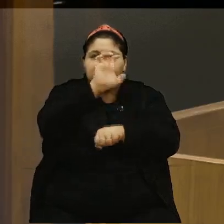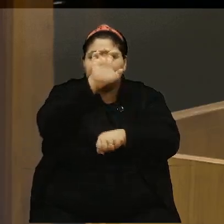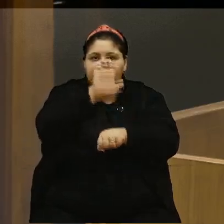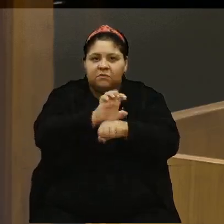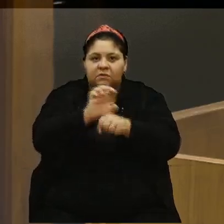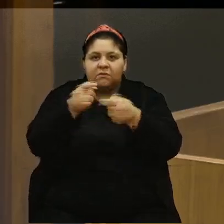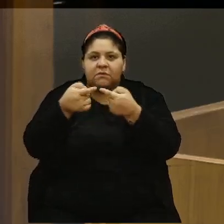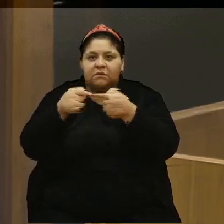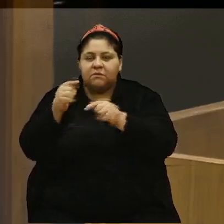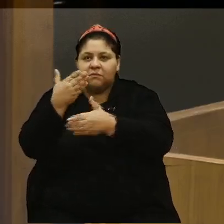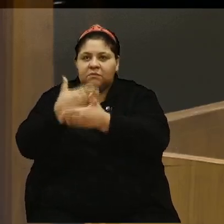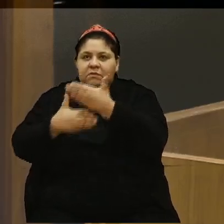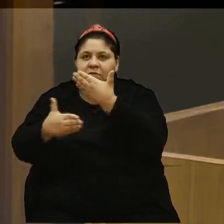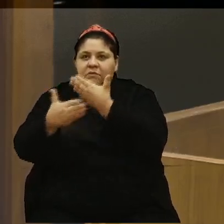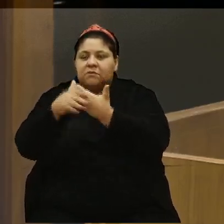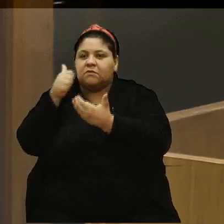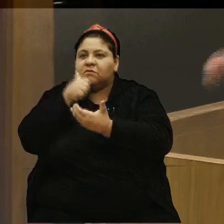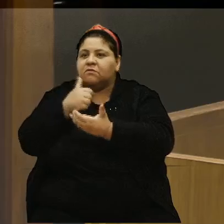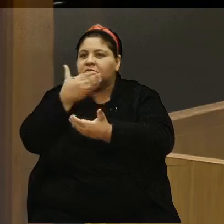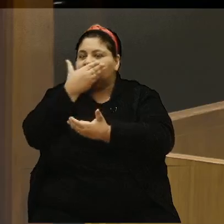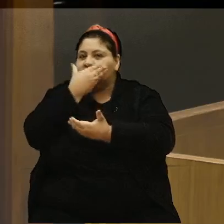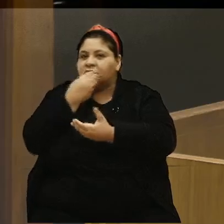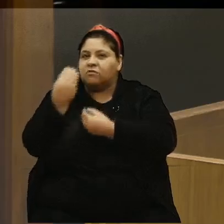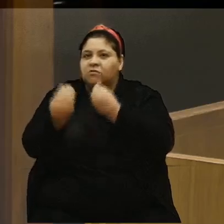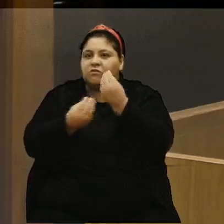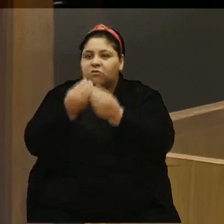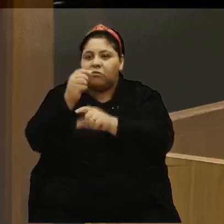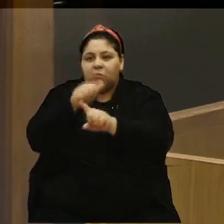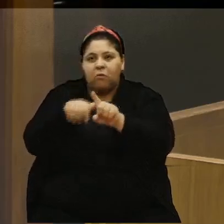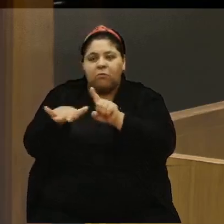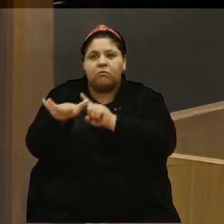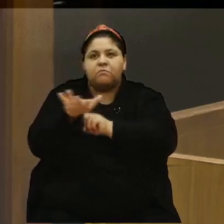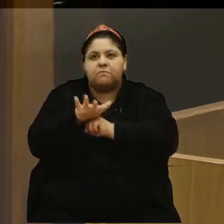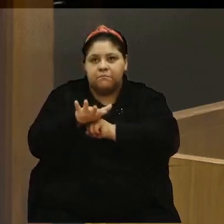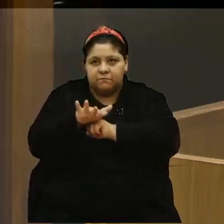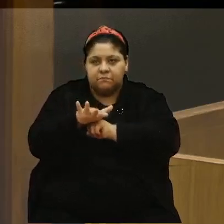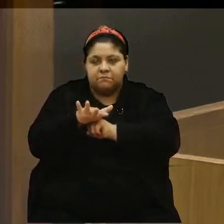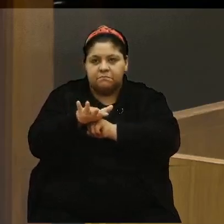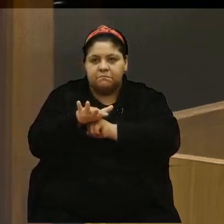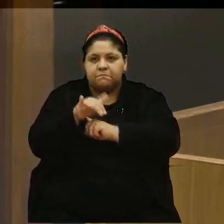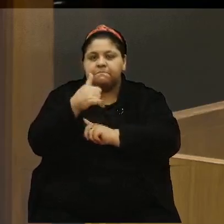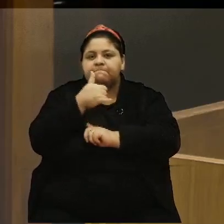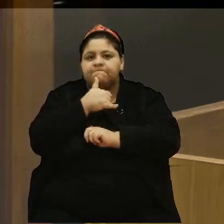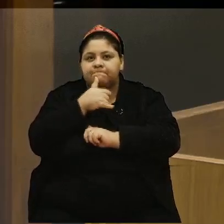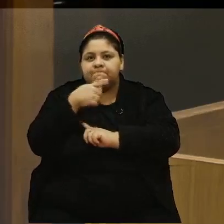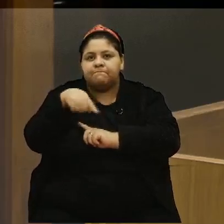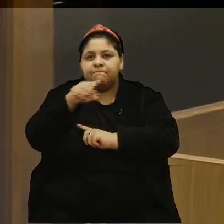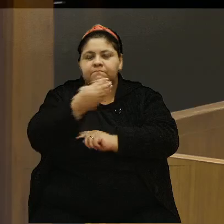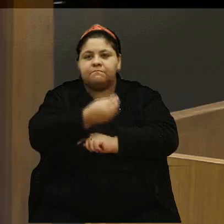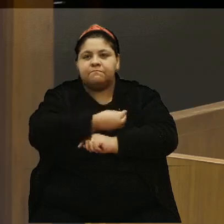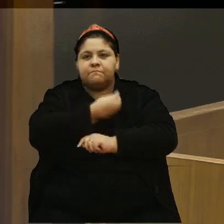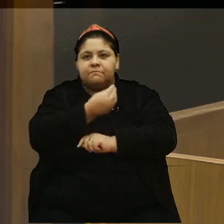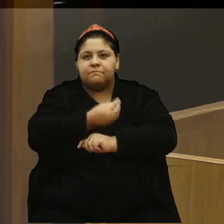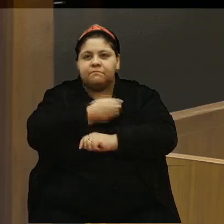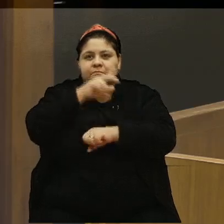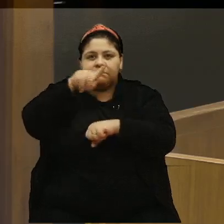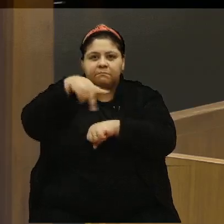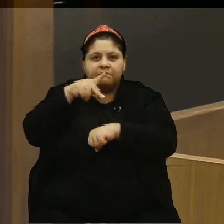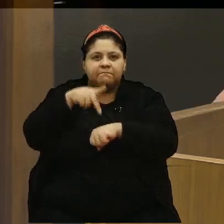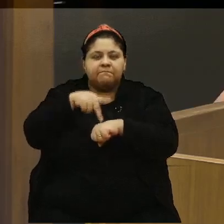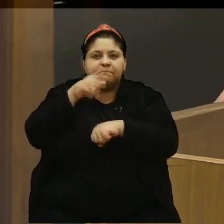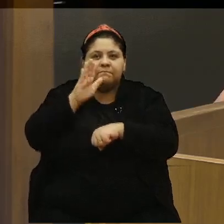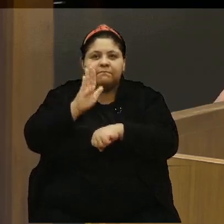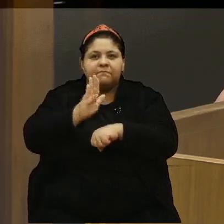mas para todos e todas nós enquanto sociedade. Infelizmente, nós vivemos em um dos países